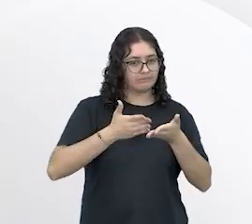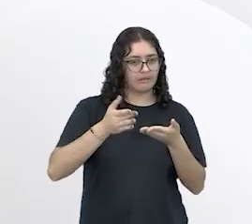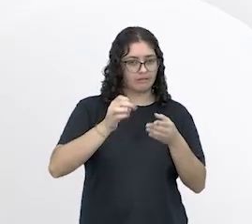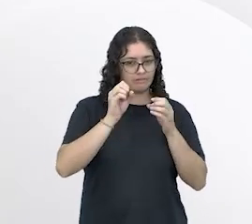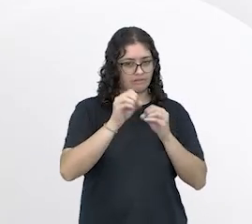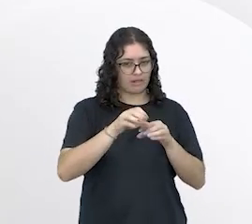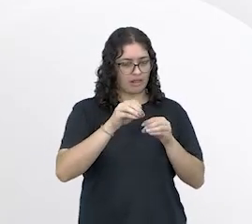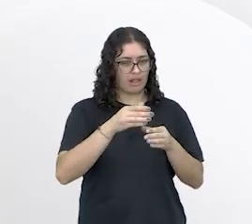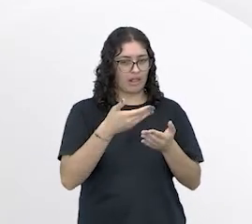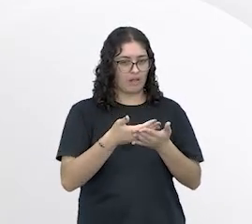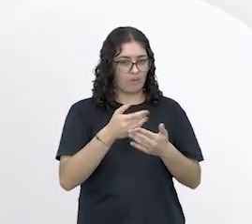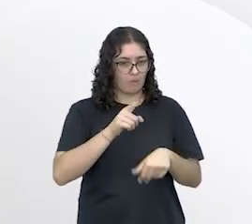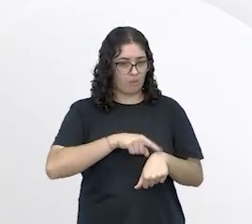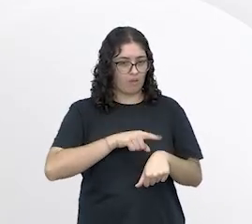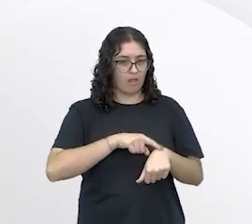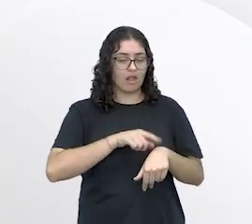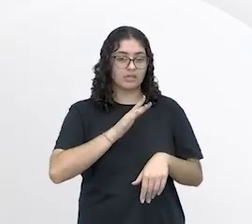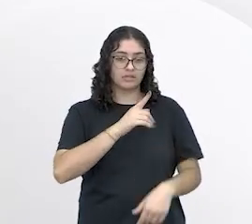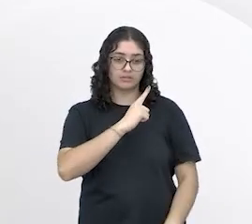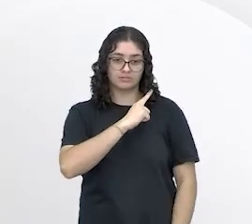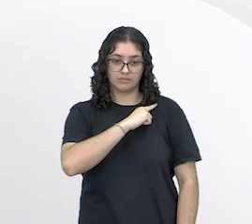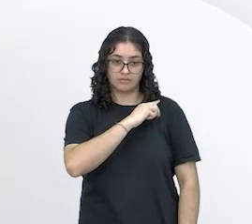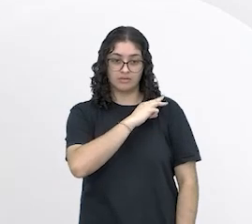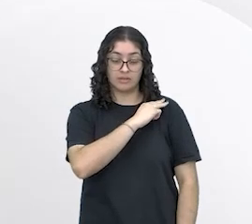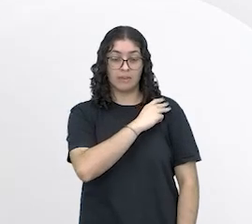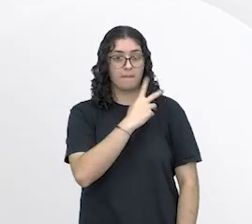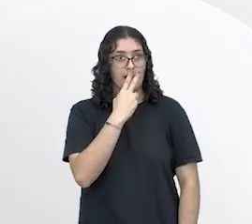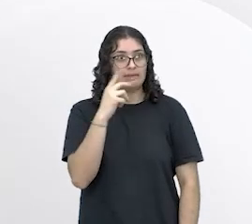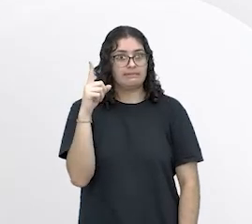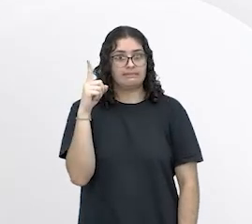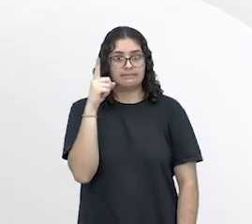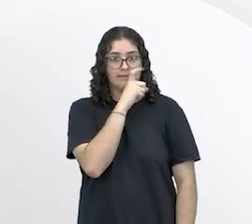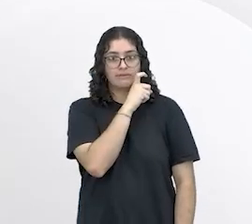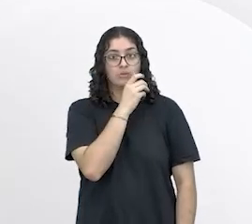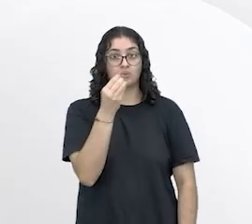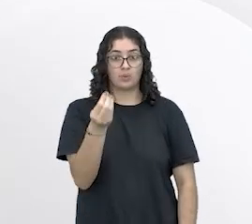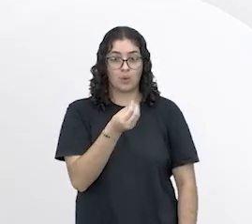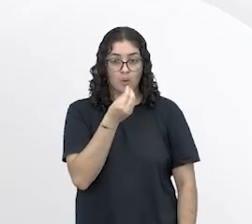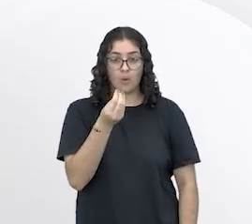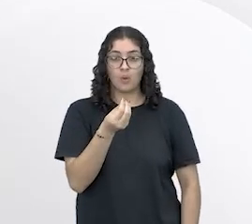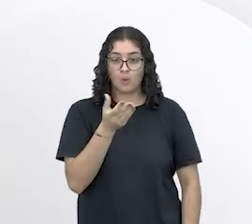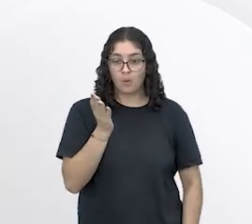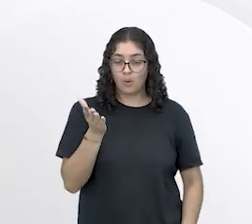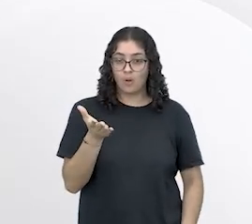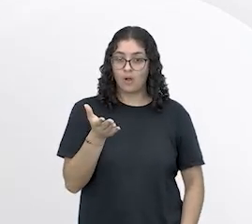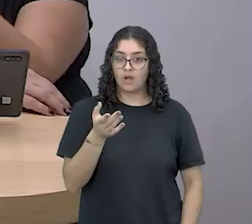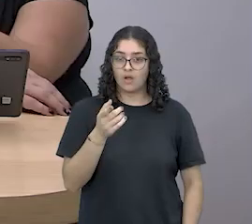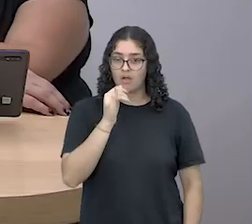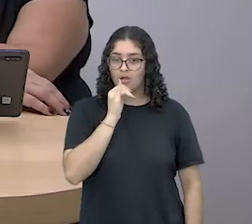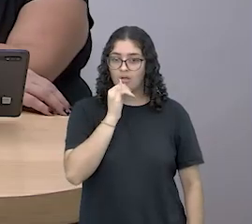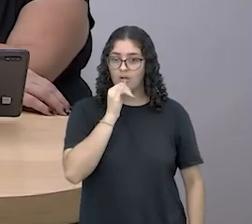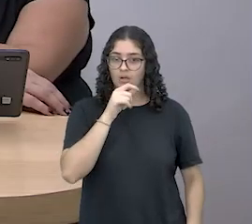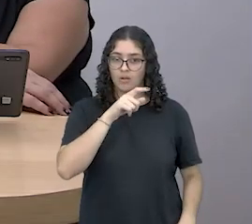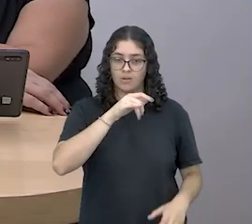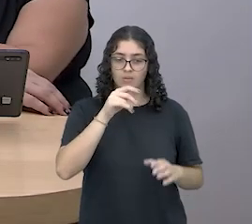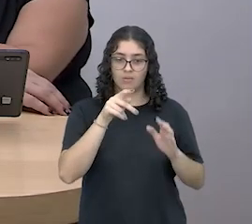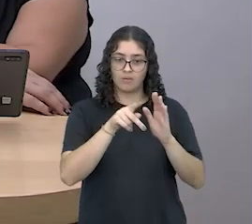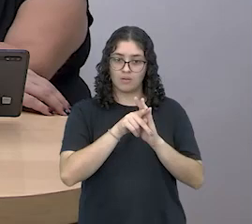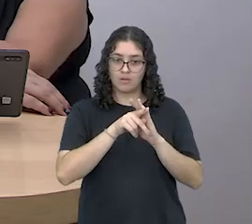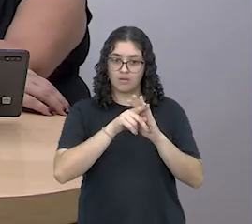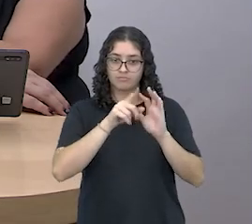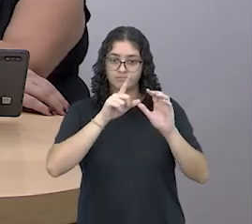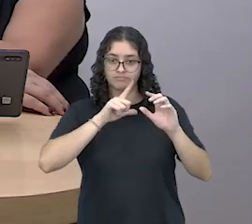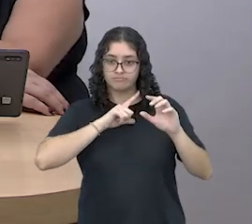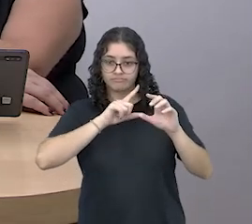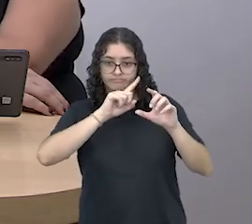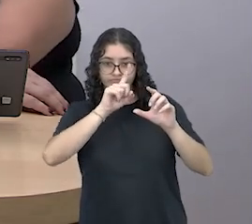de horas até para o ensino médio e eles tiveram dificuldades. Sim, sim. Dificuldades no relógio